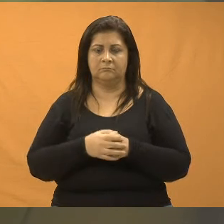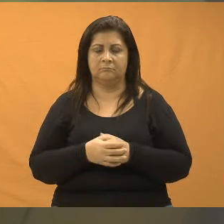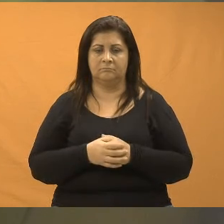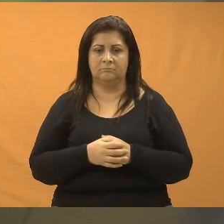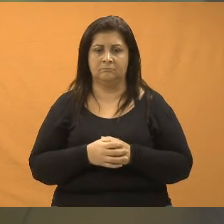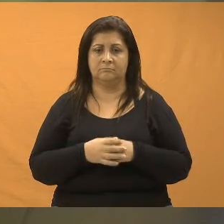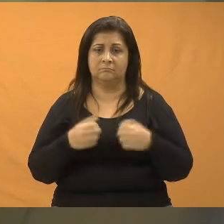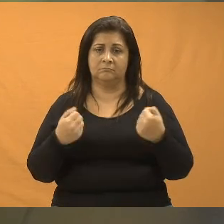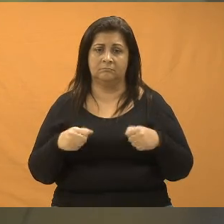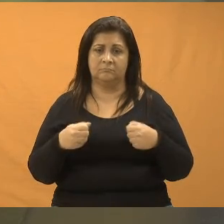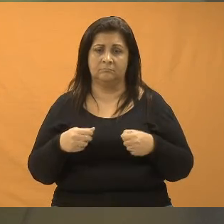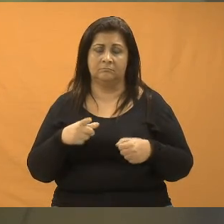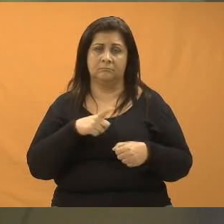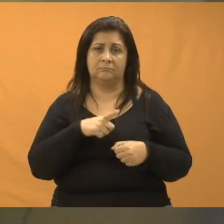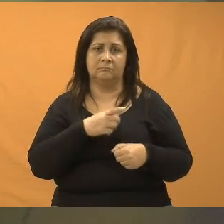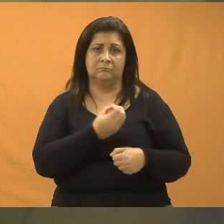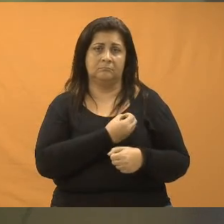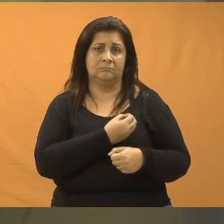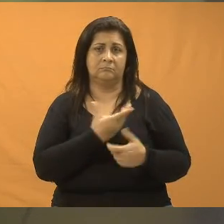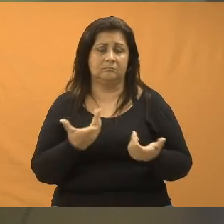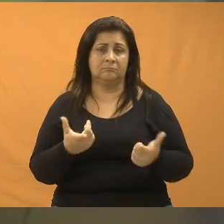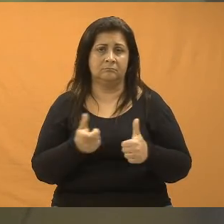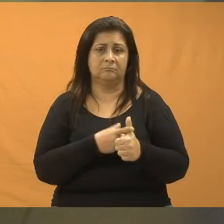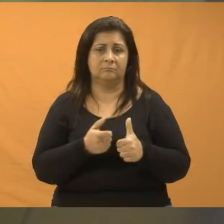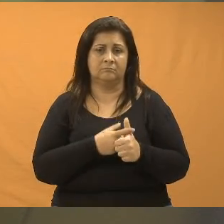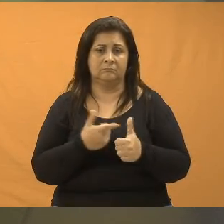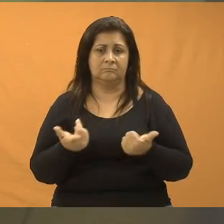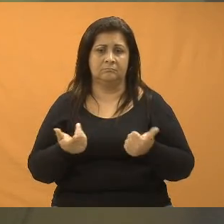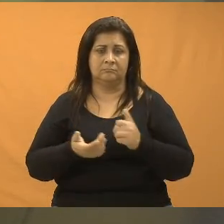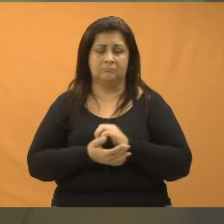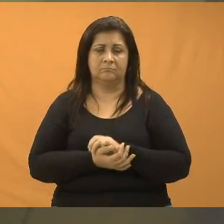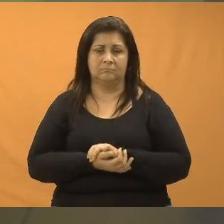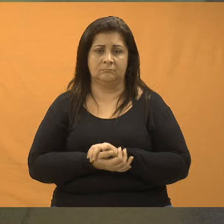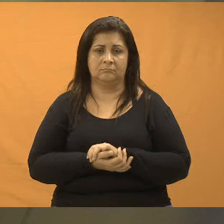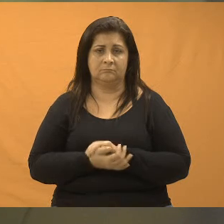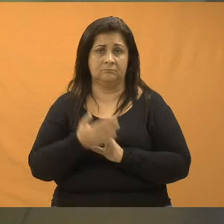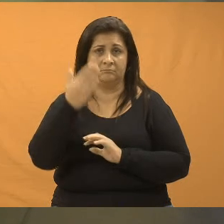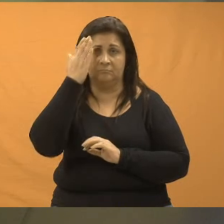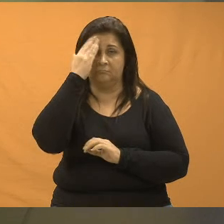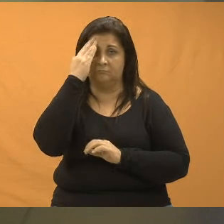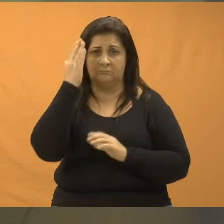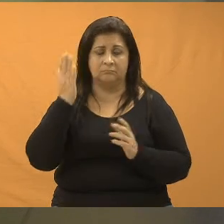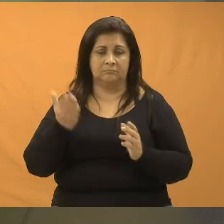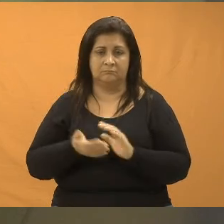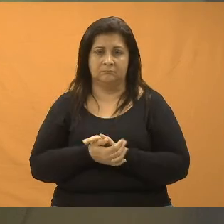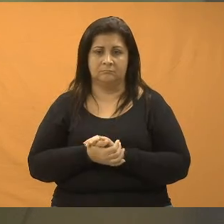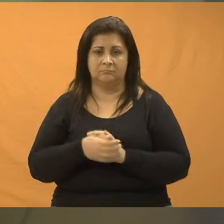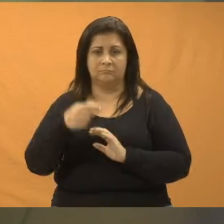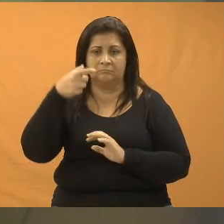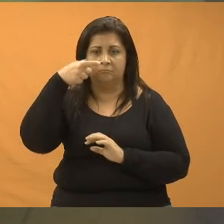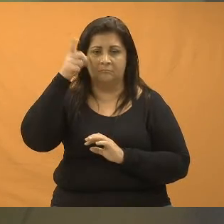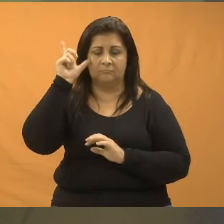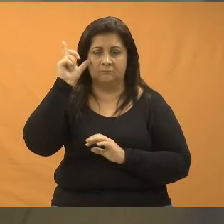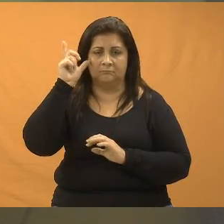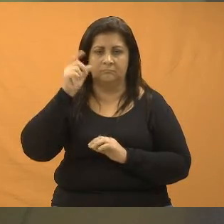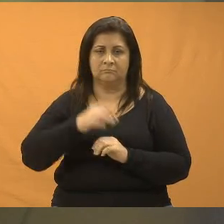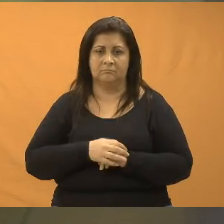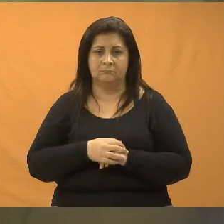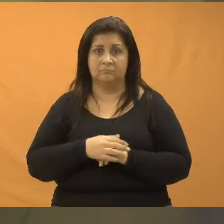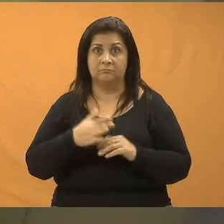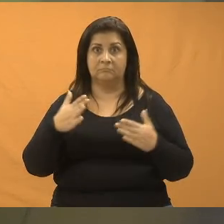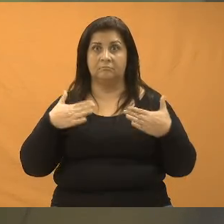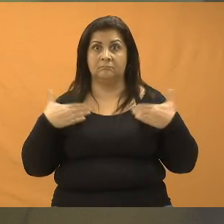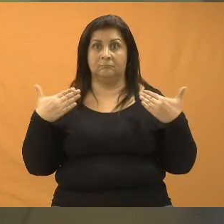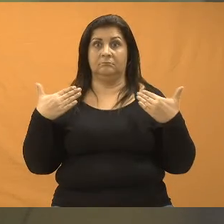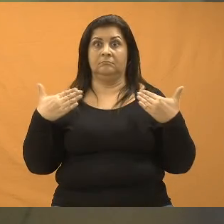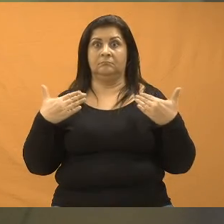teria que ter os números dessa dívida da Santa Casa aí na ponta da língua. Ontem eu fiquei